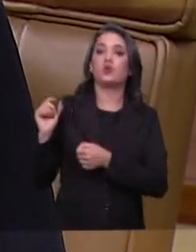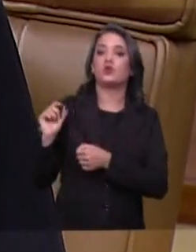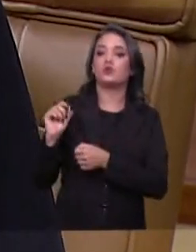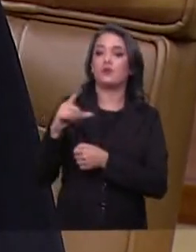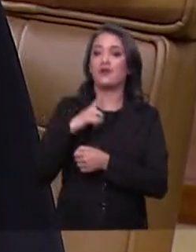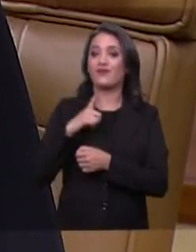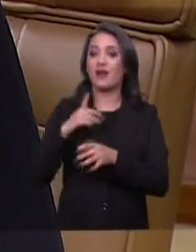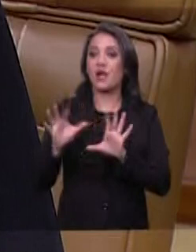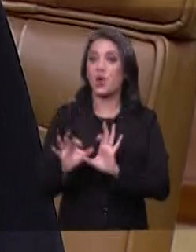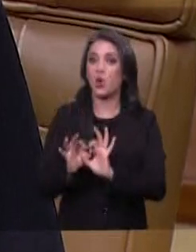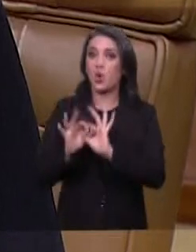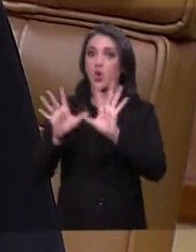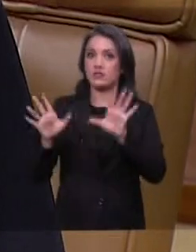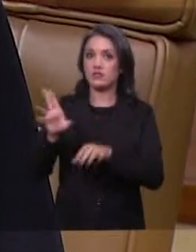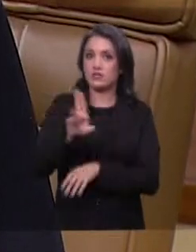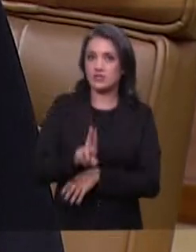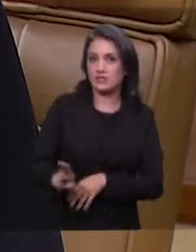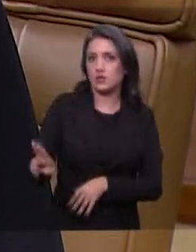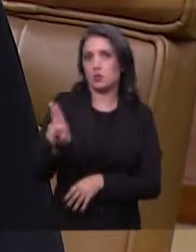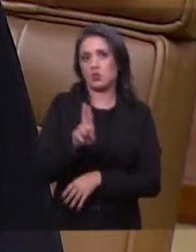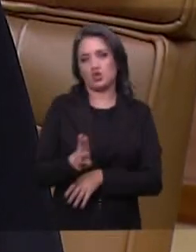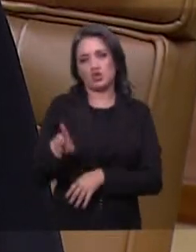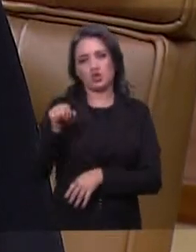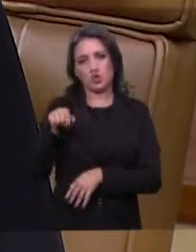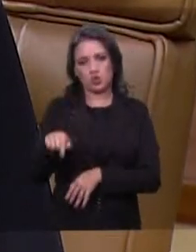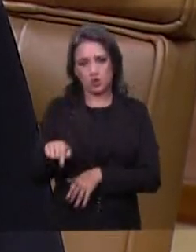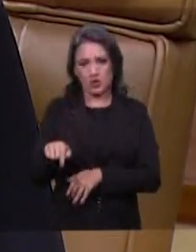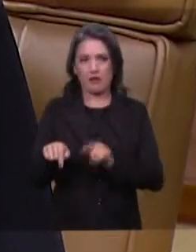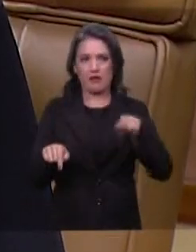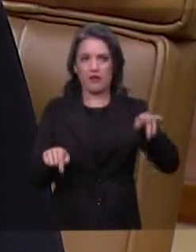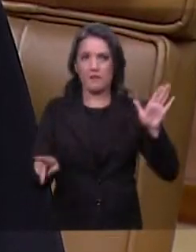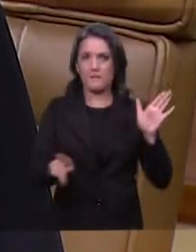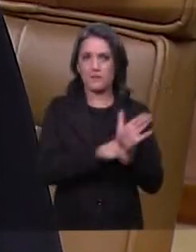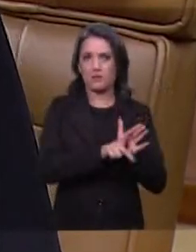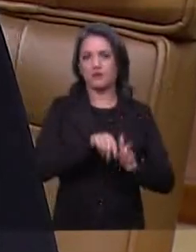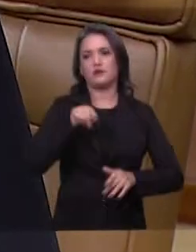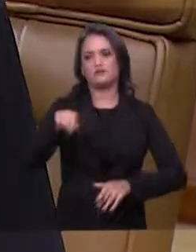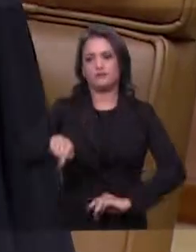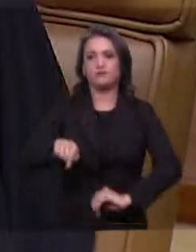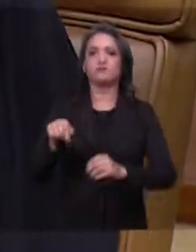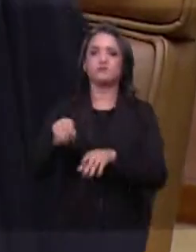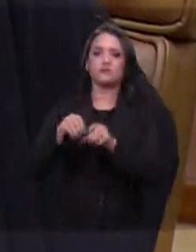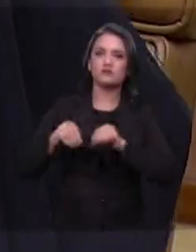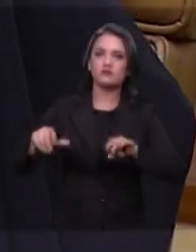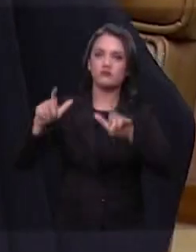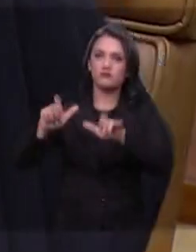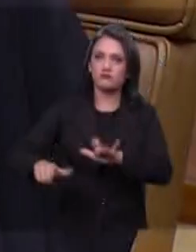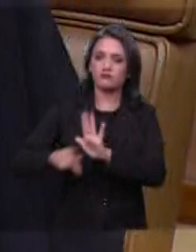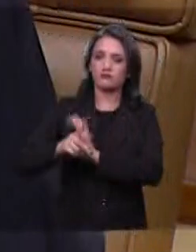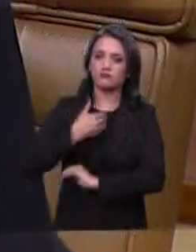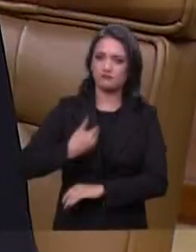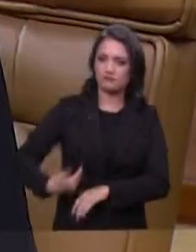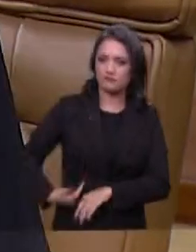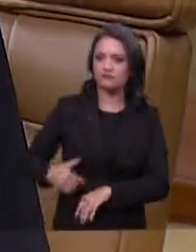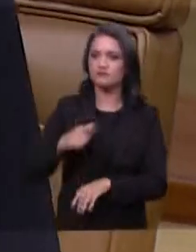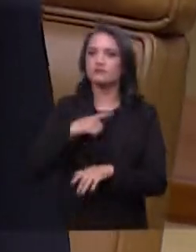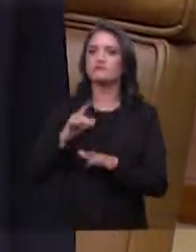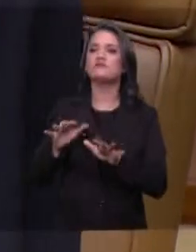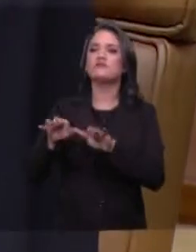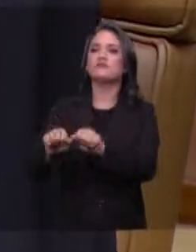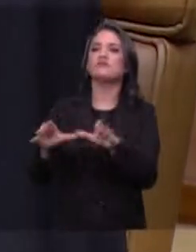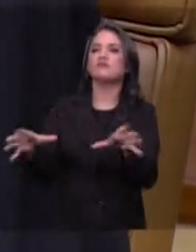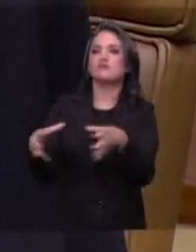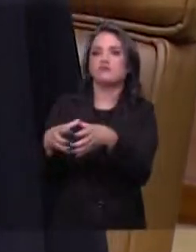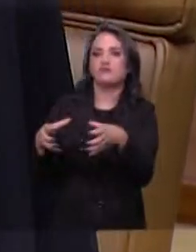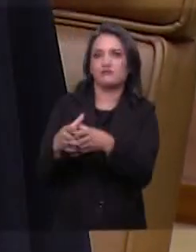a concessão de direito real de uso de terras públicas estaduais e devolutas ocupadas tradicionalmente de forma coletiva.